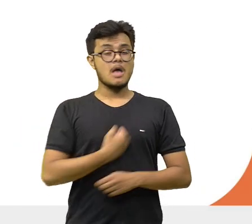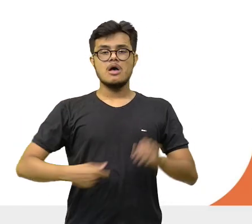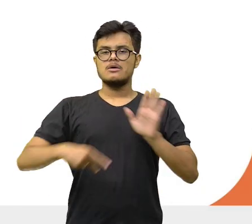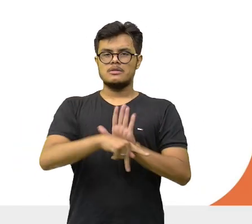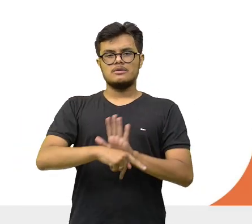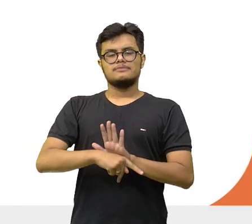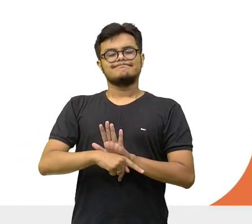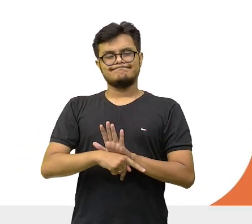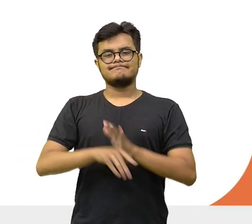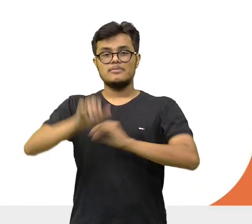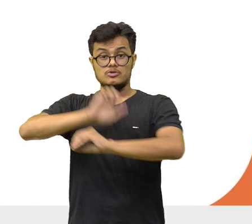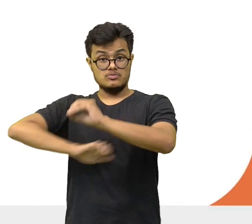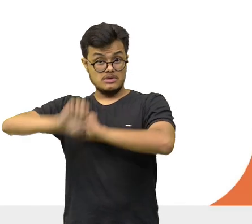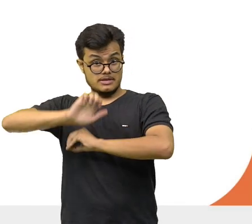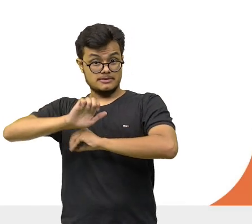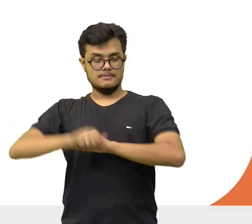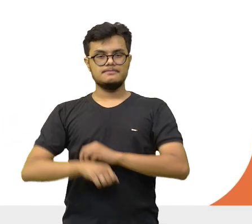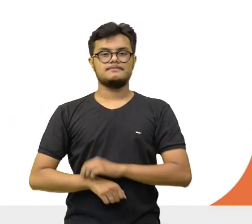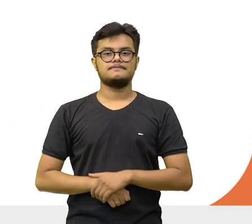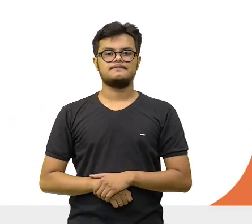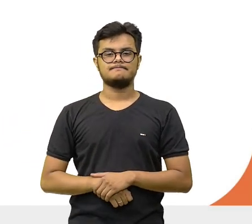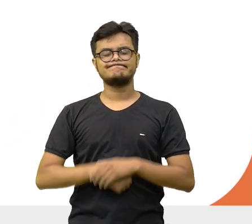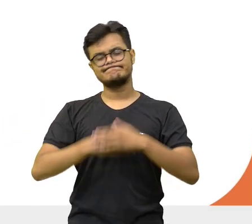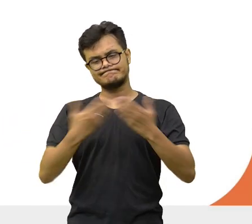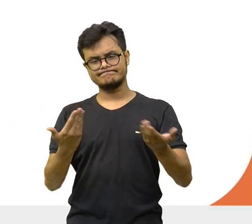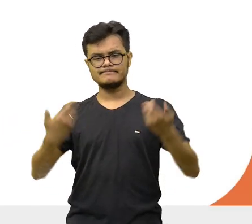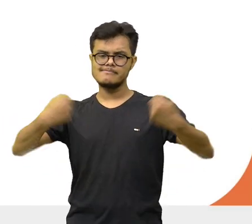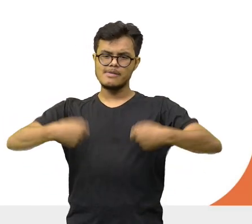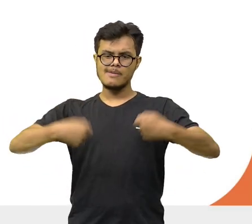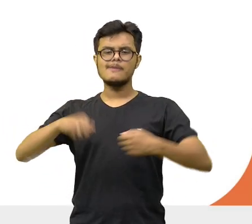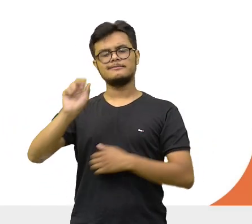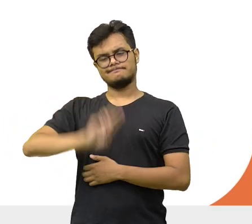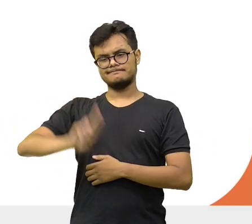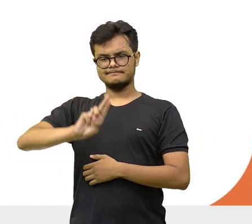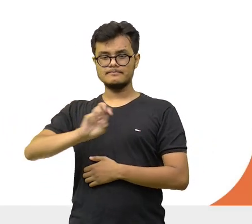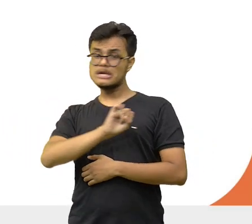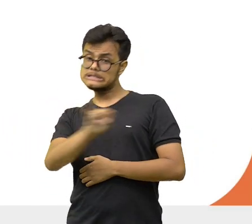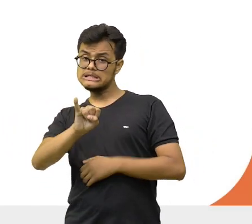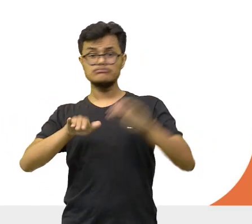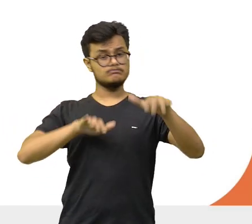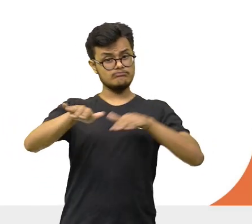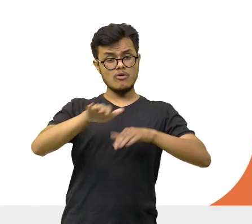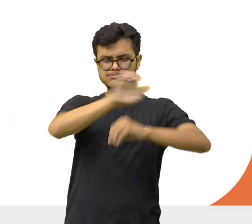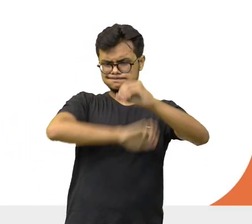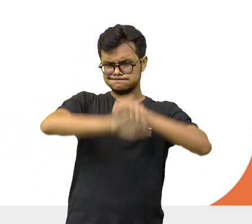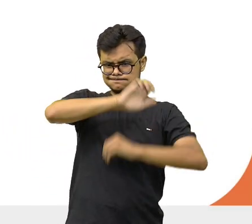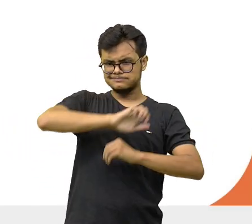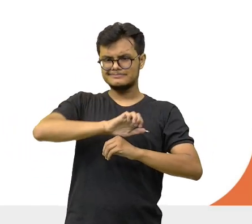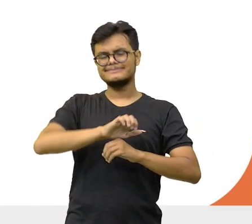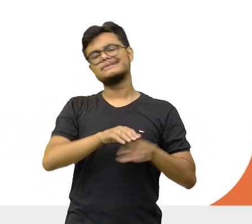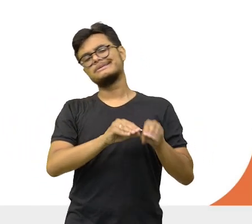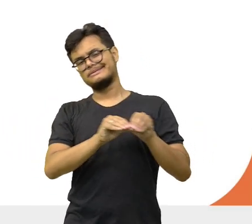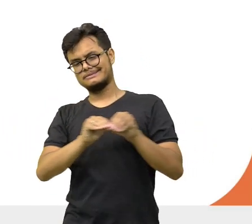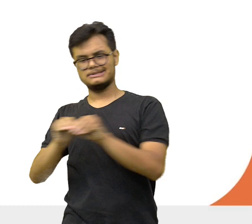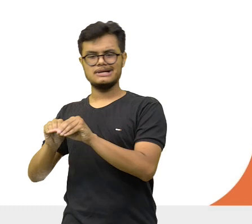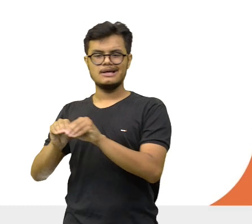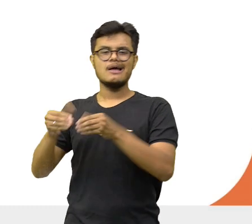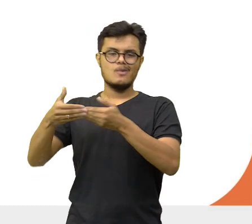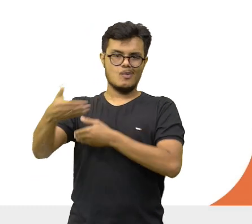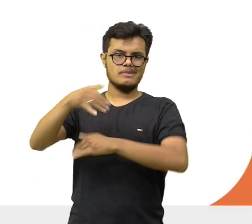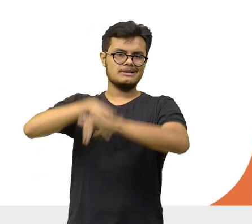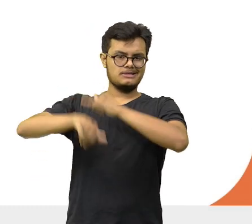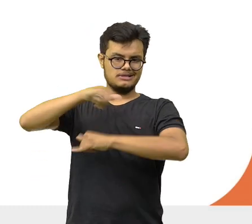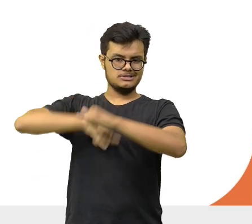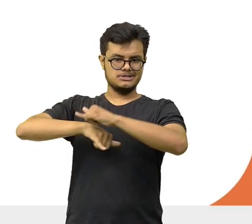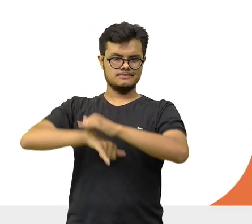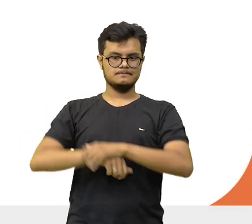da carga elétrica. E essas cargas elétricas se movimentando que geram os processos de